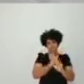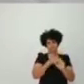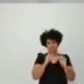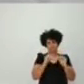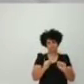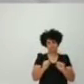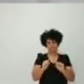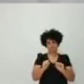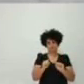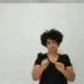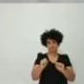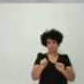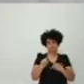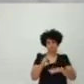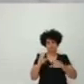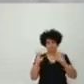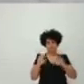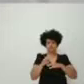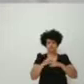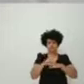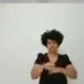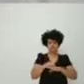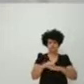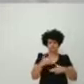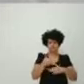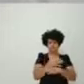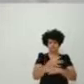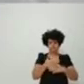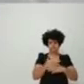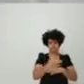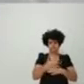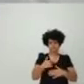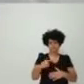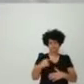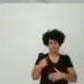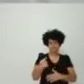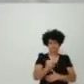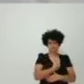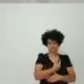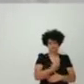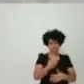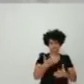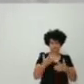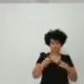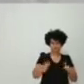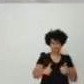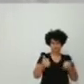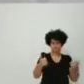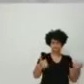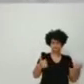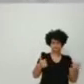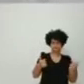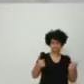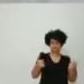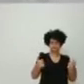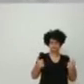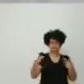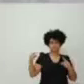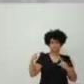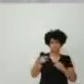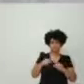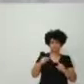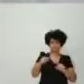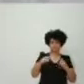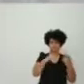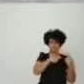da questão do trânsito da mobilidade urbana eh buscar essas melhores práticas colocar metas colocar responsáveis um